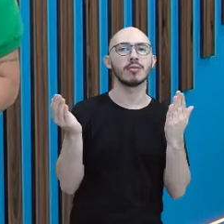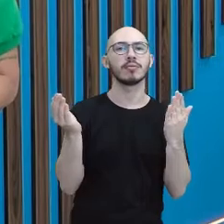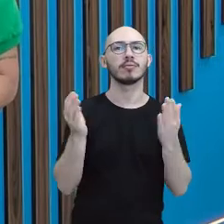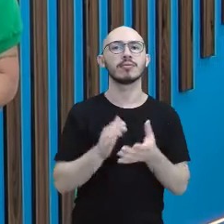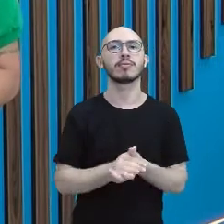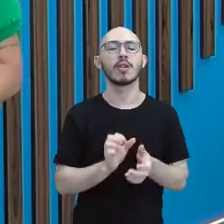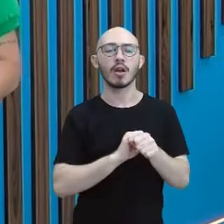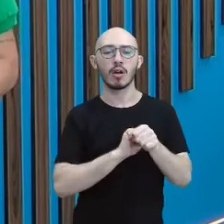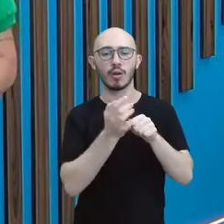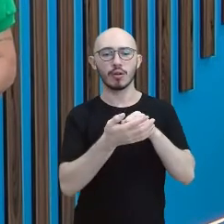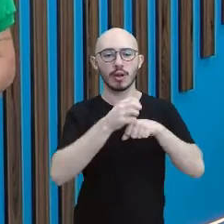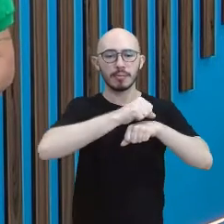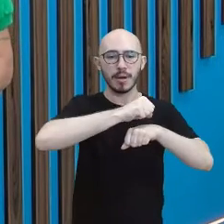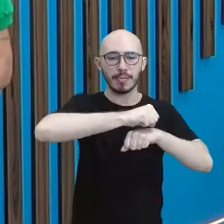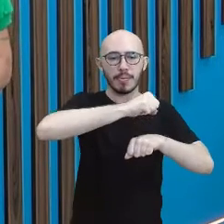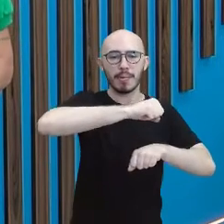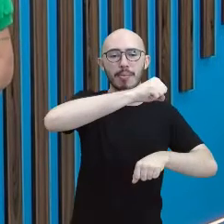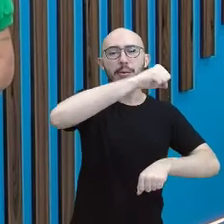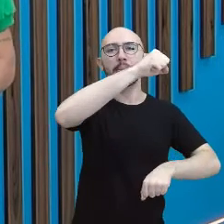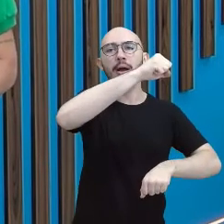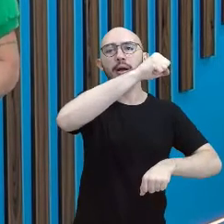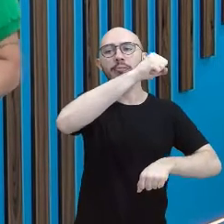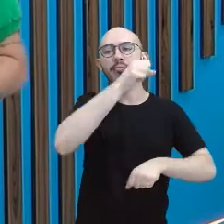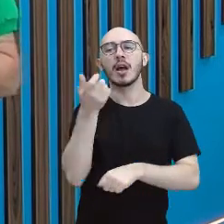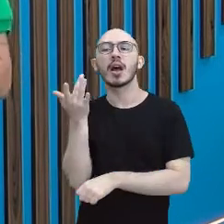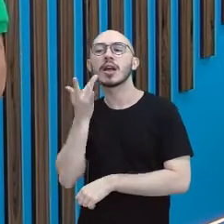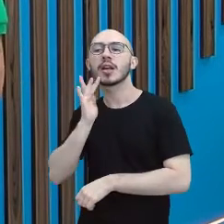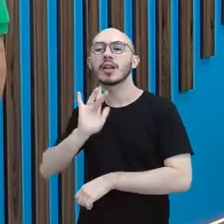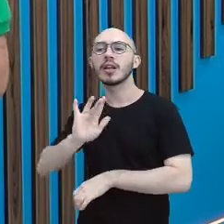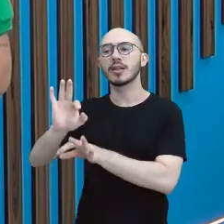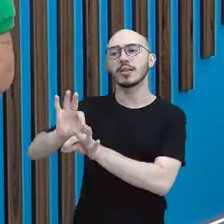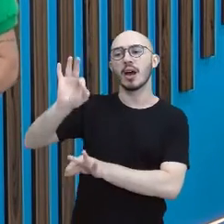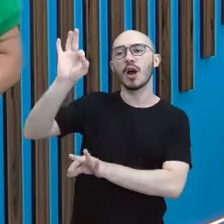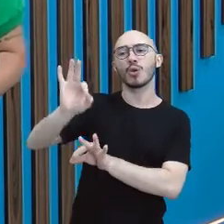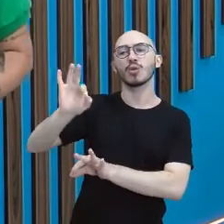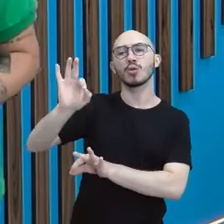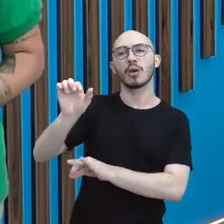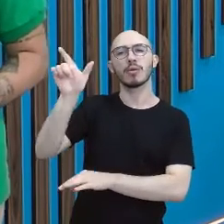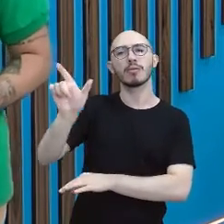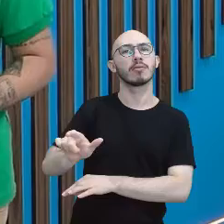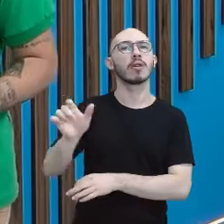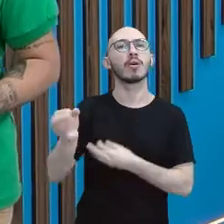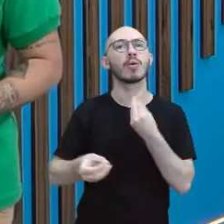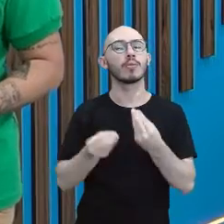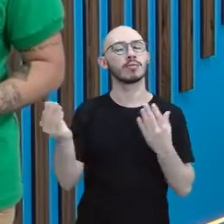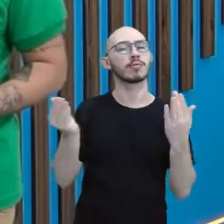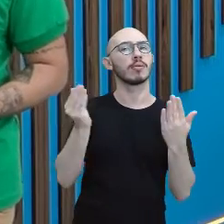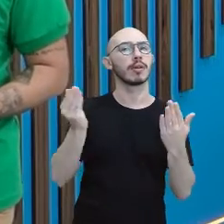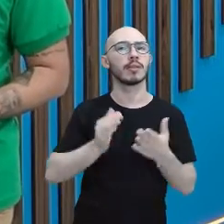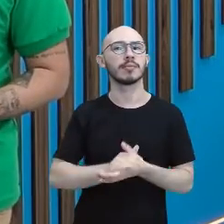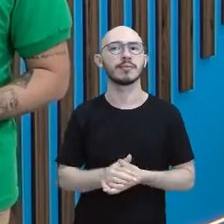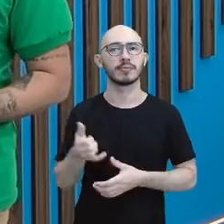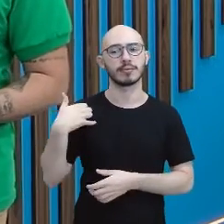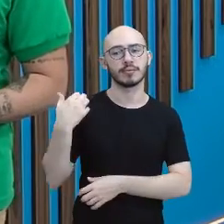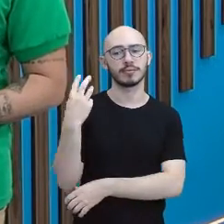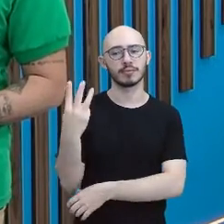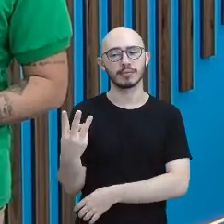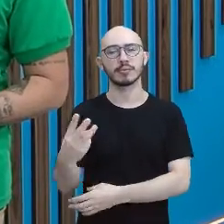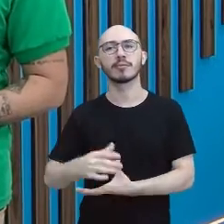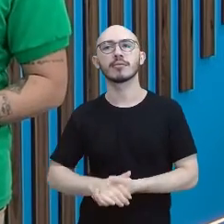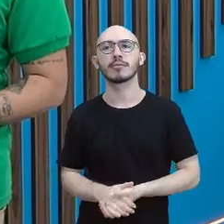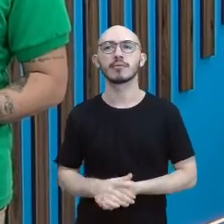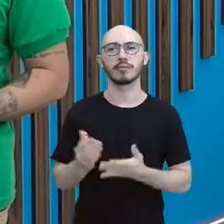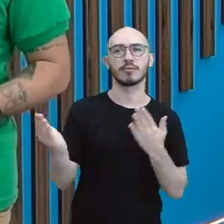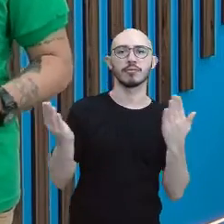quantos coronavírus empilhados um em cima do outro seria mais ou menos o tamanho de uma criança de 3 anos, né? Então a gente